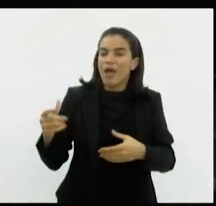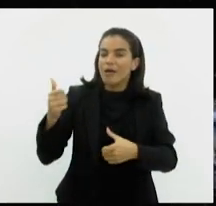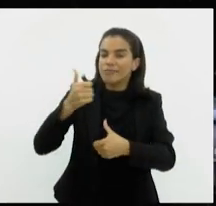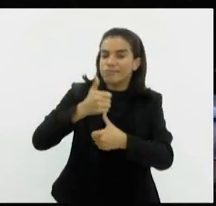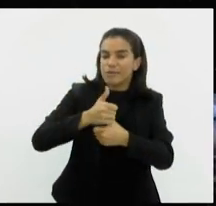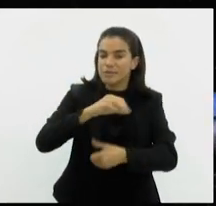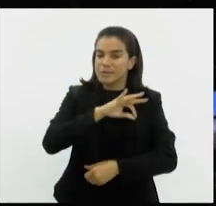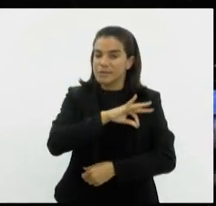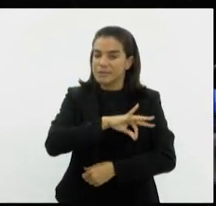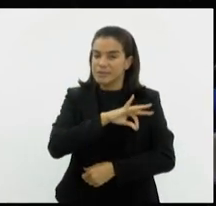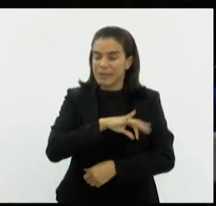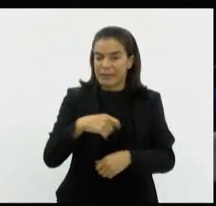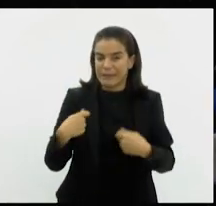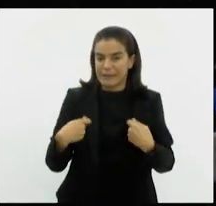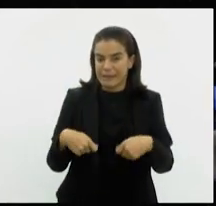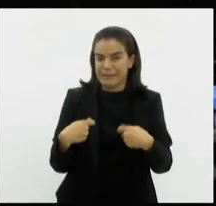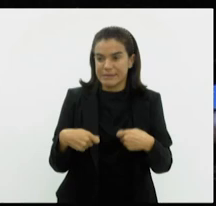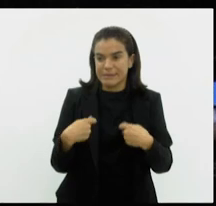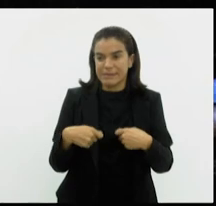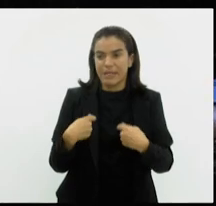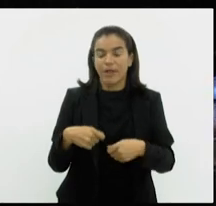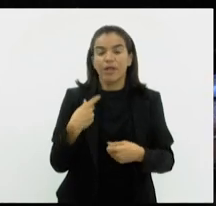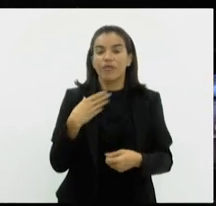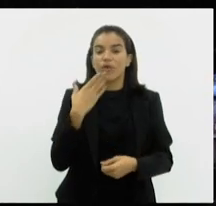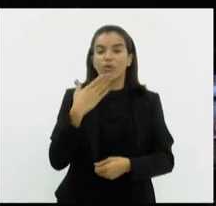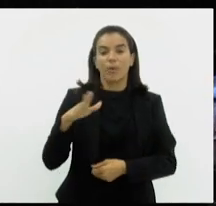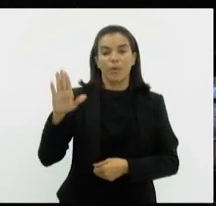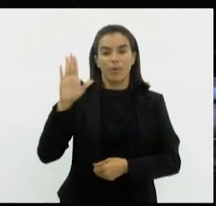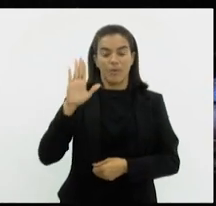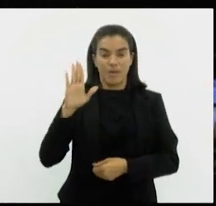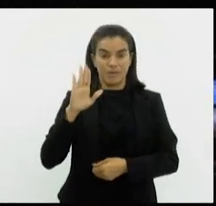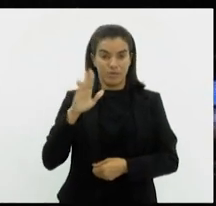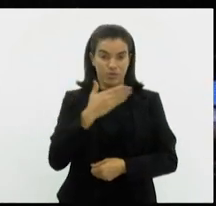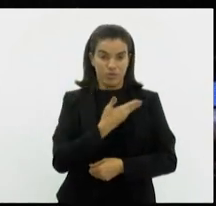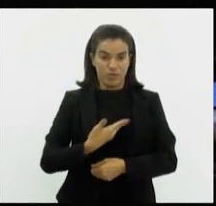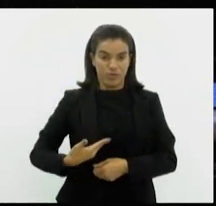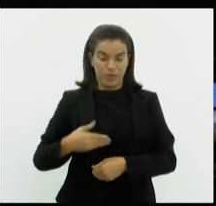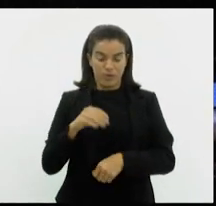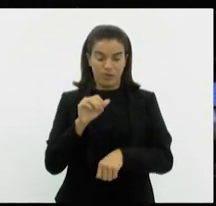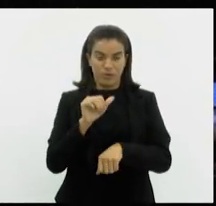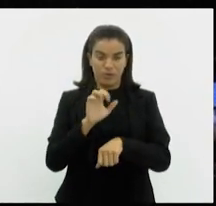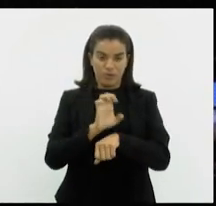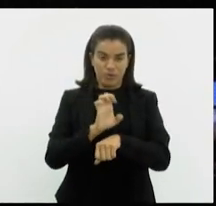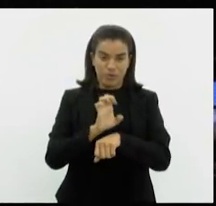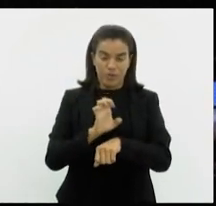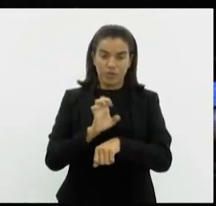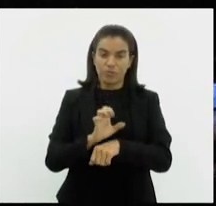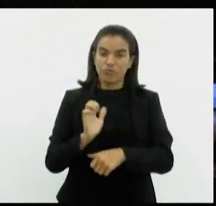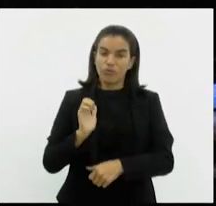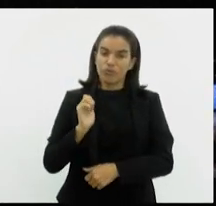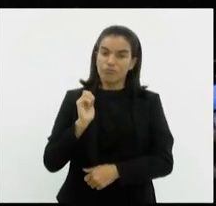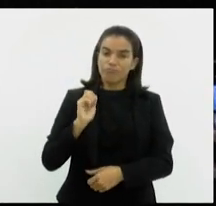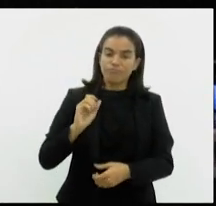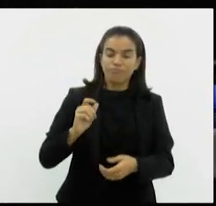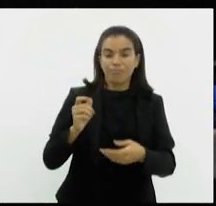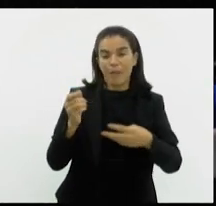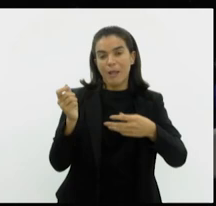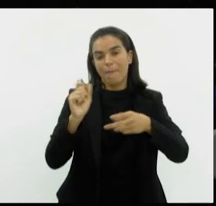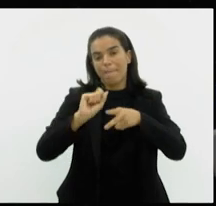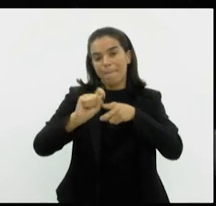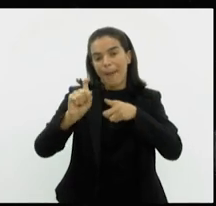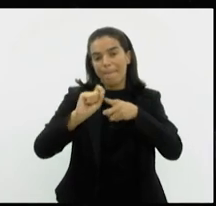necessária e que foi um compromisso do Governo do Estado em 2021 do pagamento desse valor em três